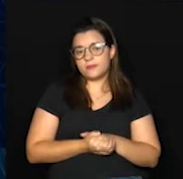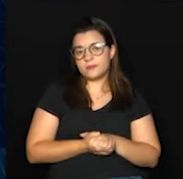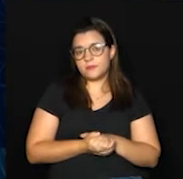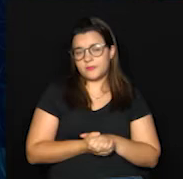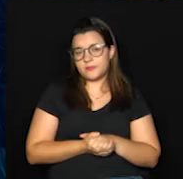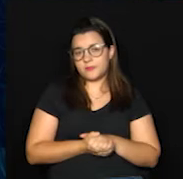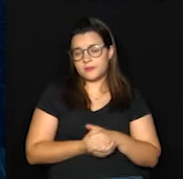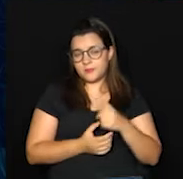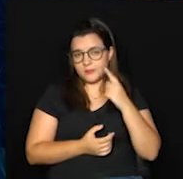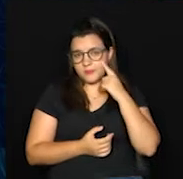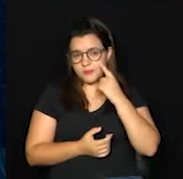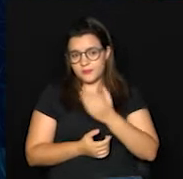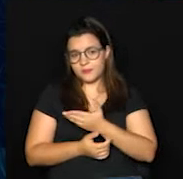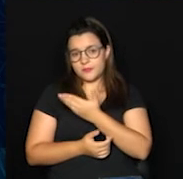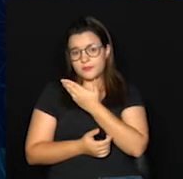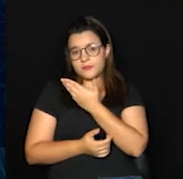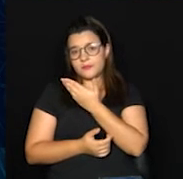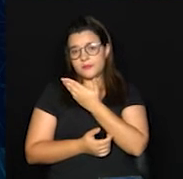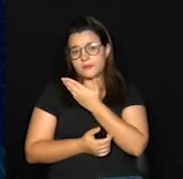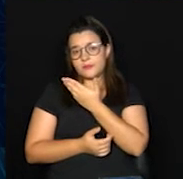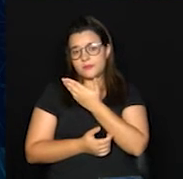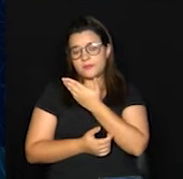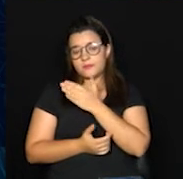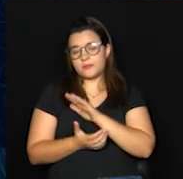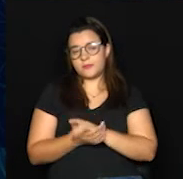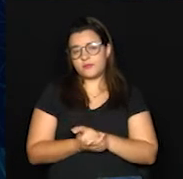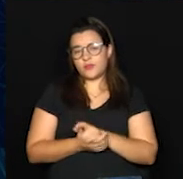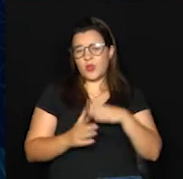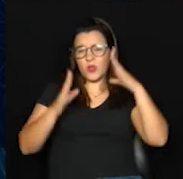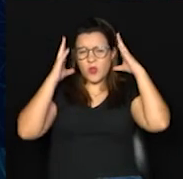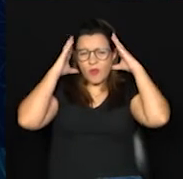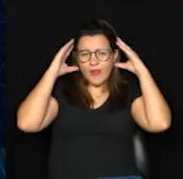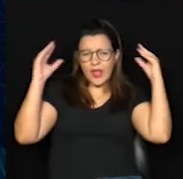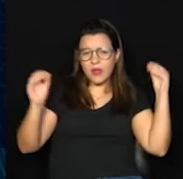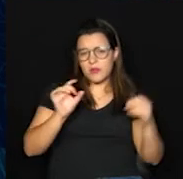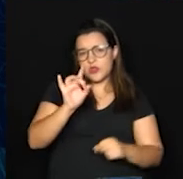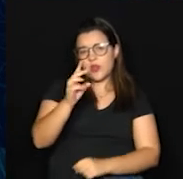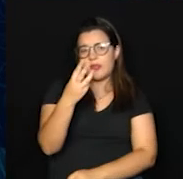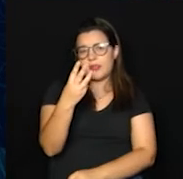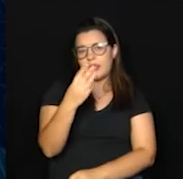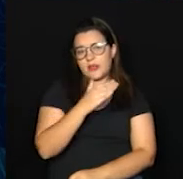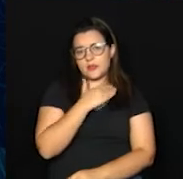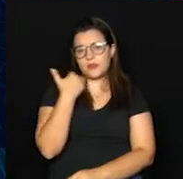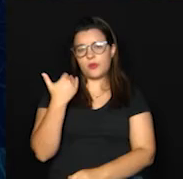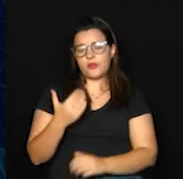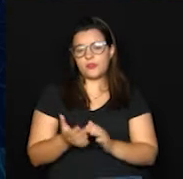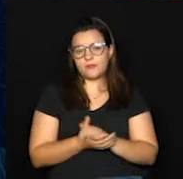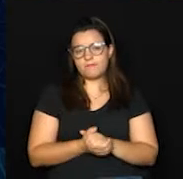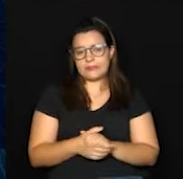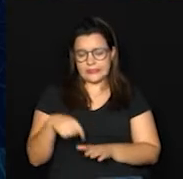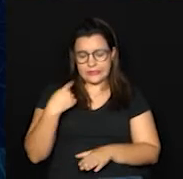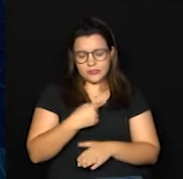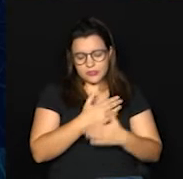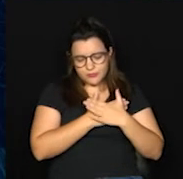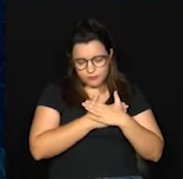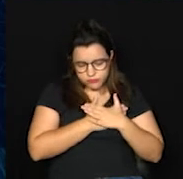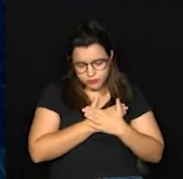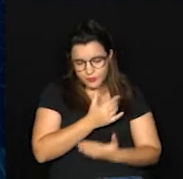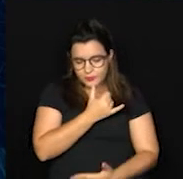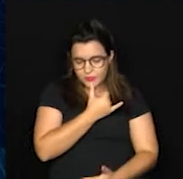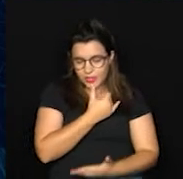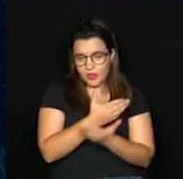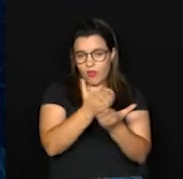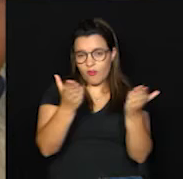9, Santo Antônio de Posse com 7, Morungaba 4 e Olambra 3 óbitos. Fica aqui as nossas condolências